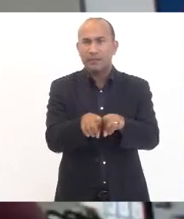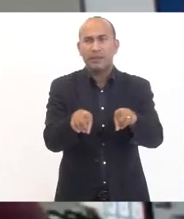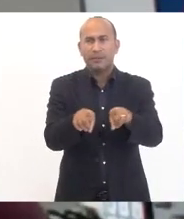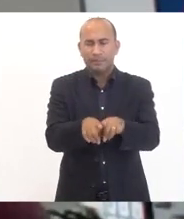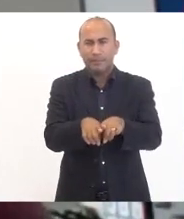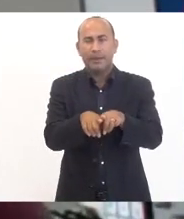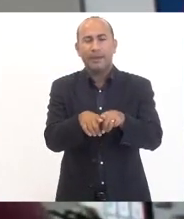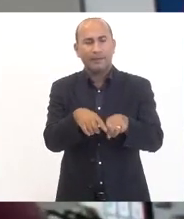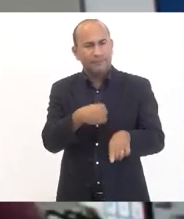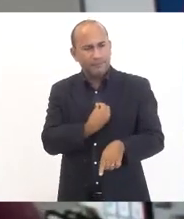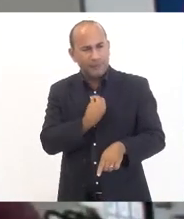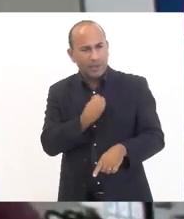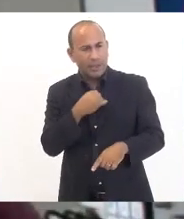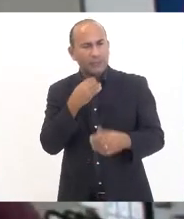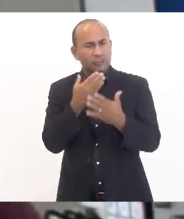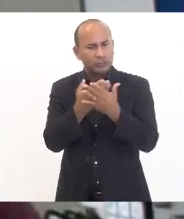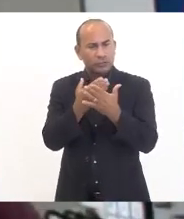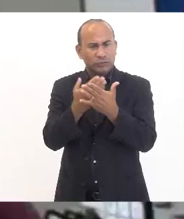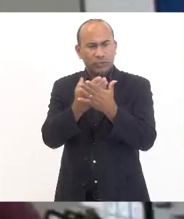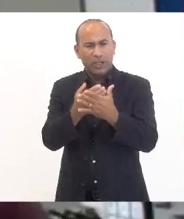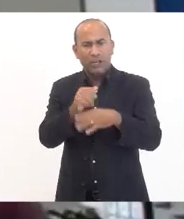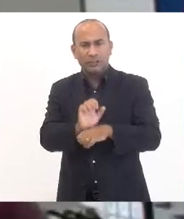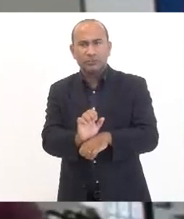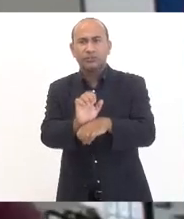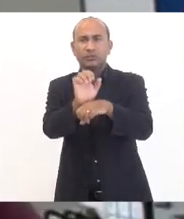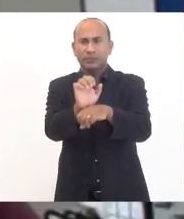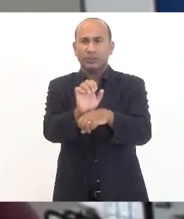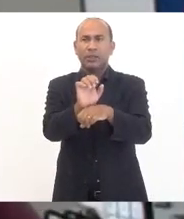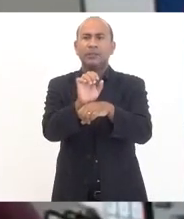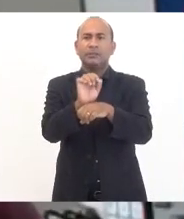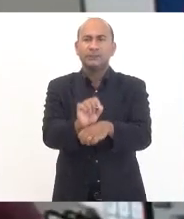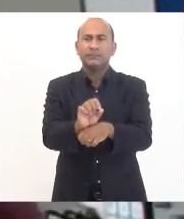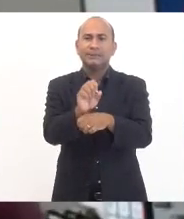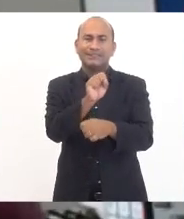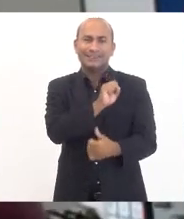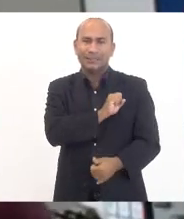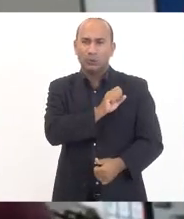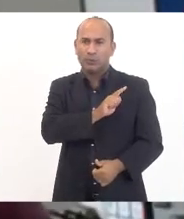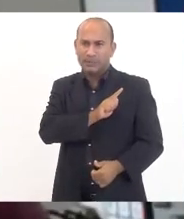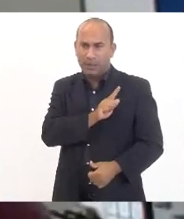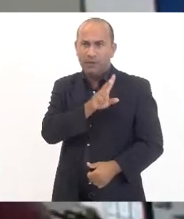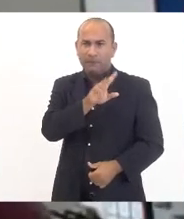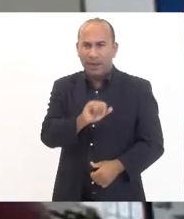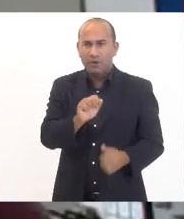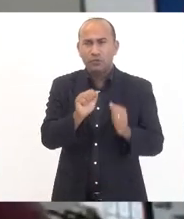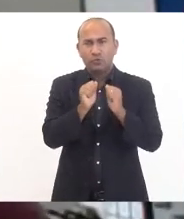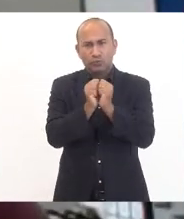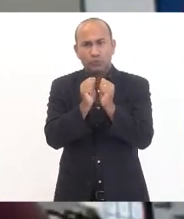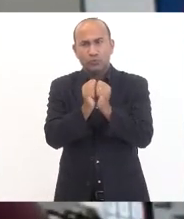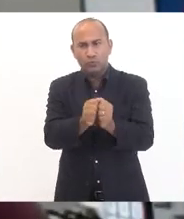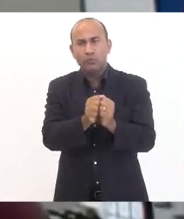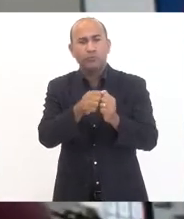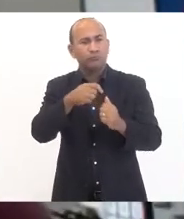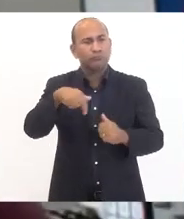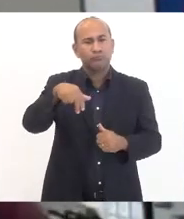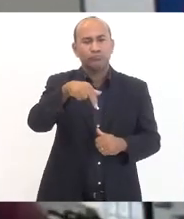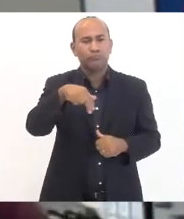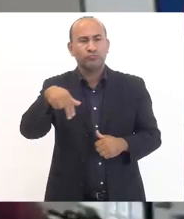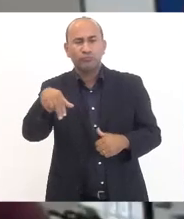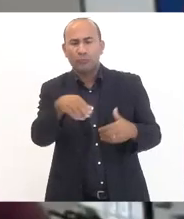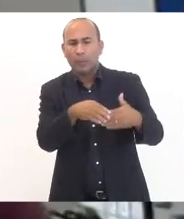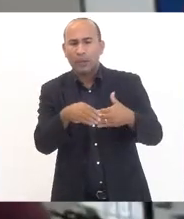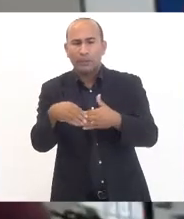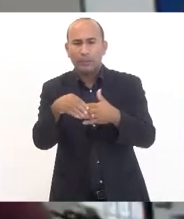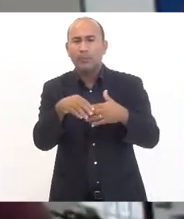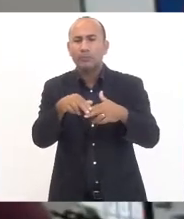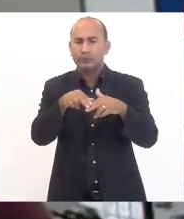de estudantes do Colégio Estadual Pandiaca Loja do município de São Gonçalo, que vai nos acompanhar nesse circuito guiado e que também vai